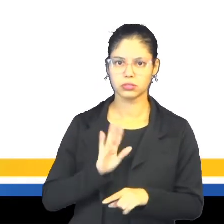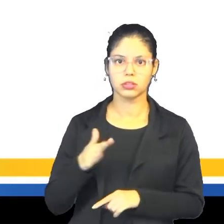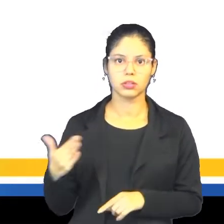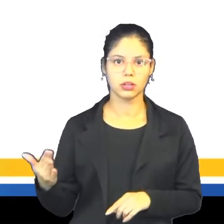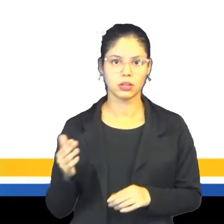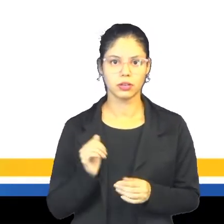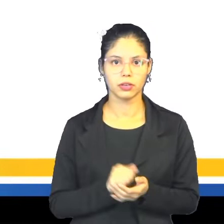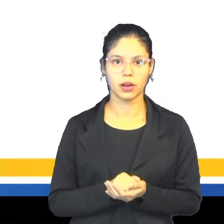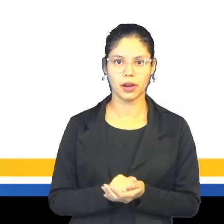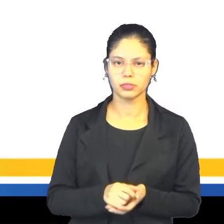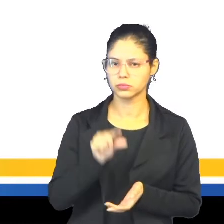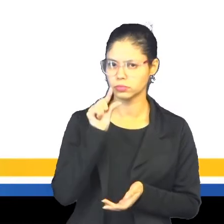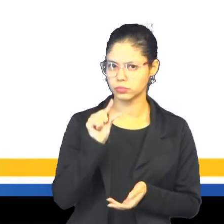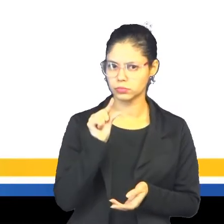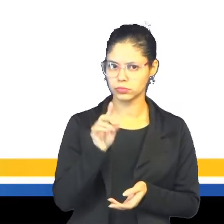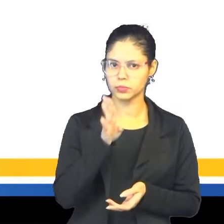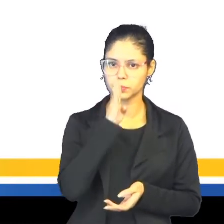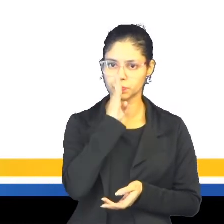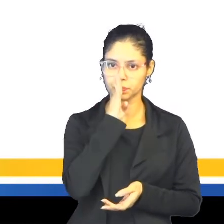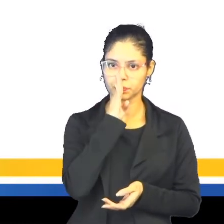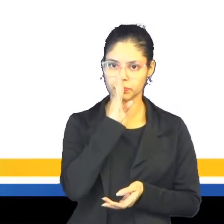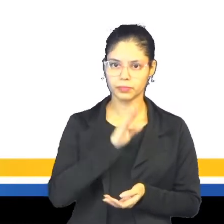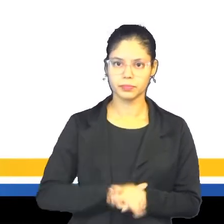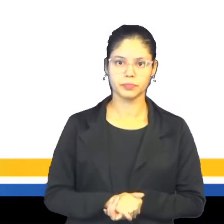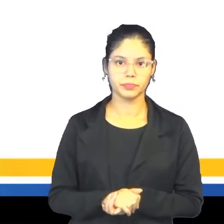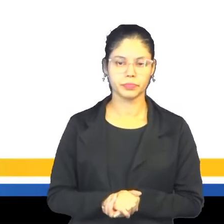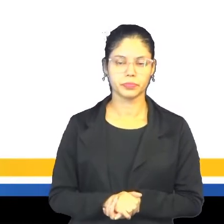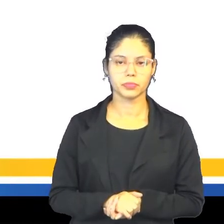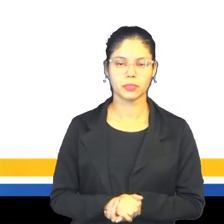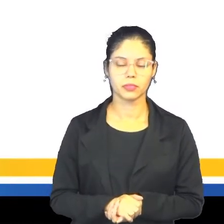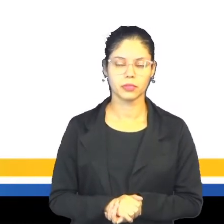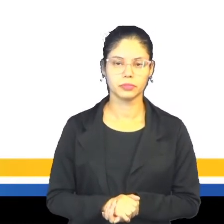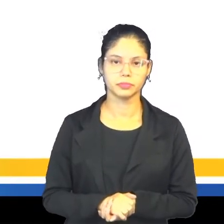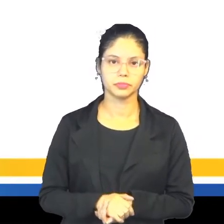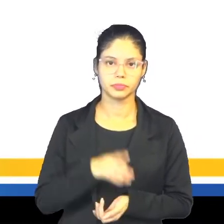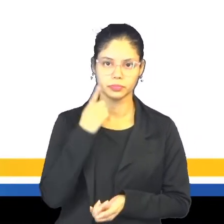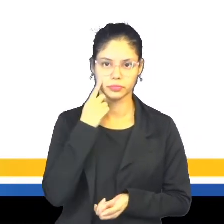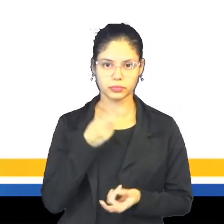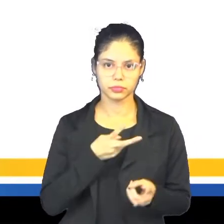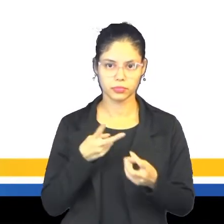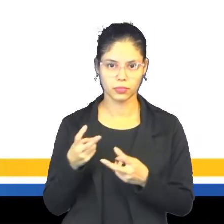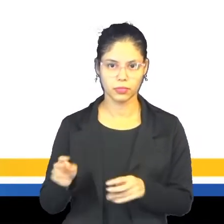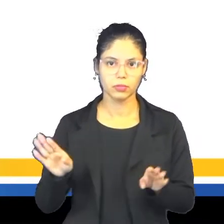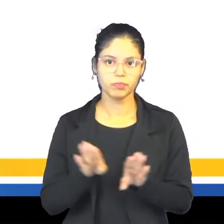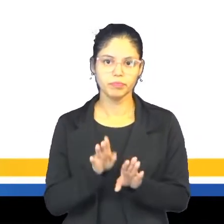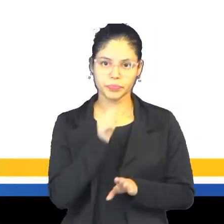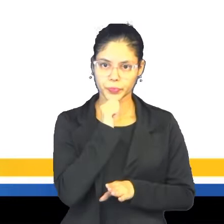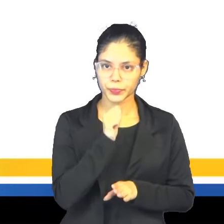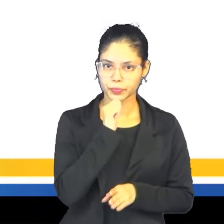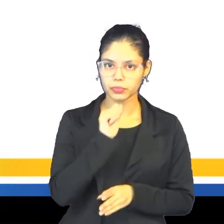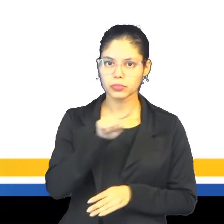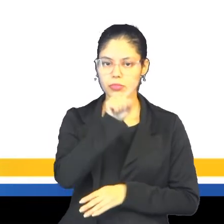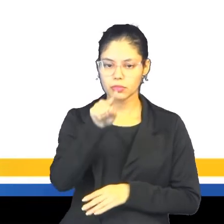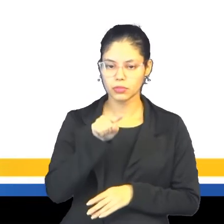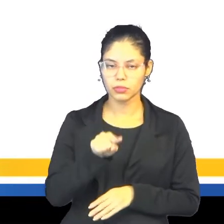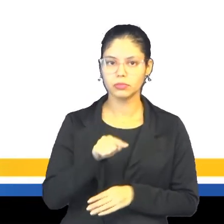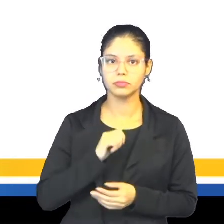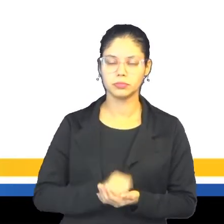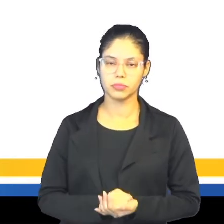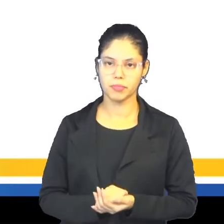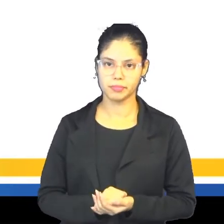vai ficar ao menos um pouquinho em silêncio. Então observem, galerinha, que além dos pronomes interrogativos,